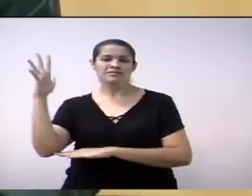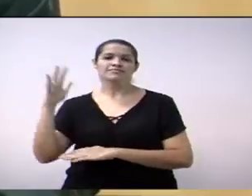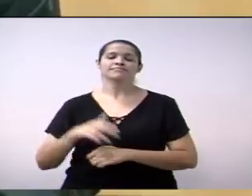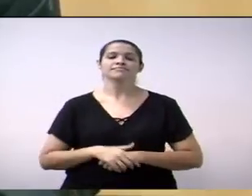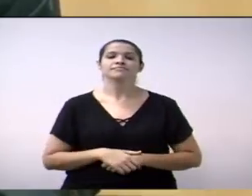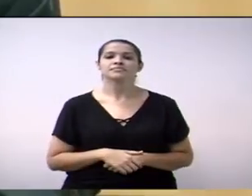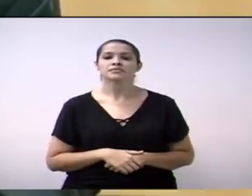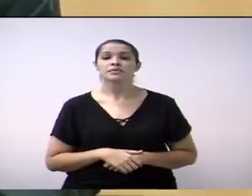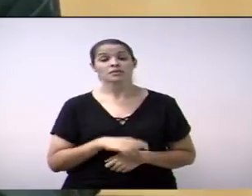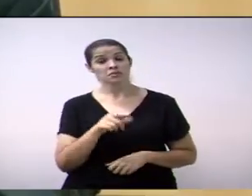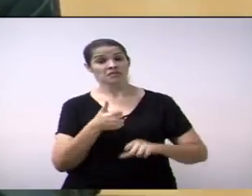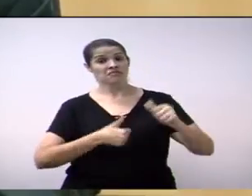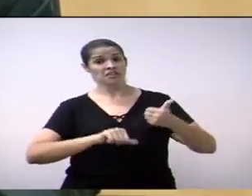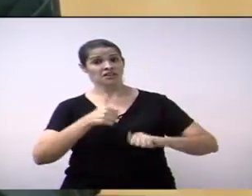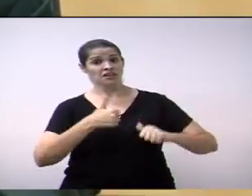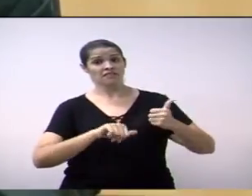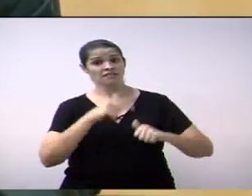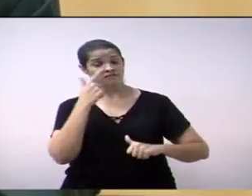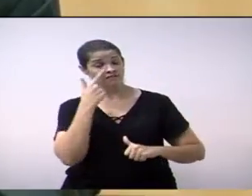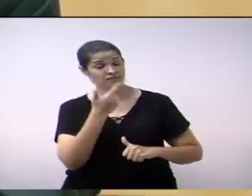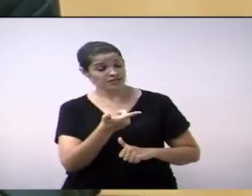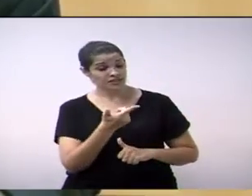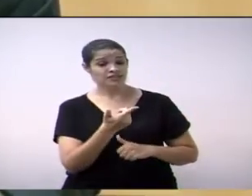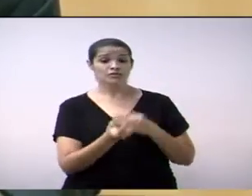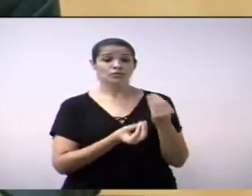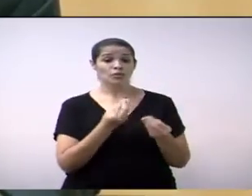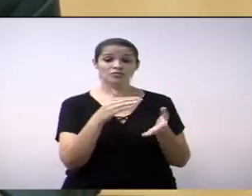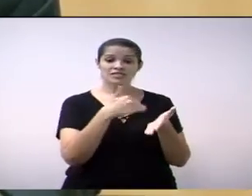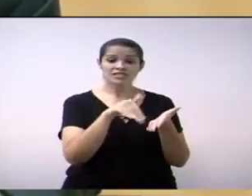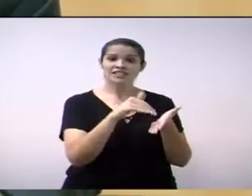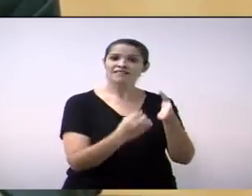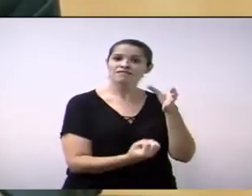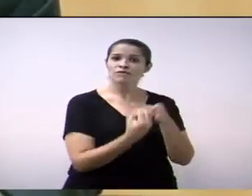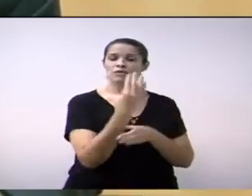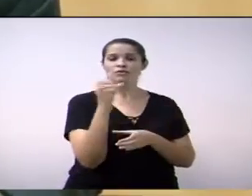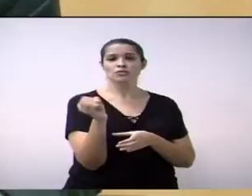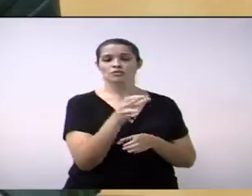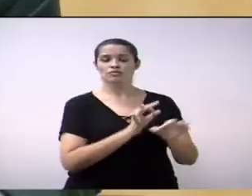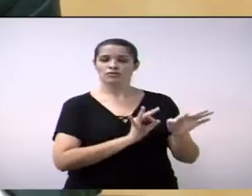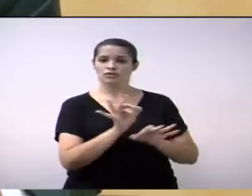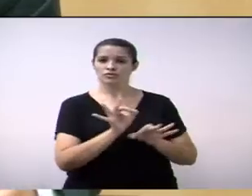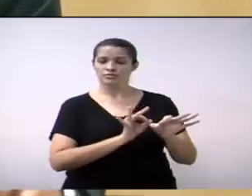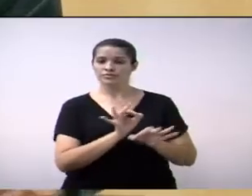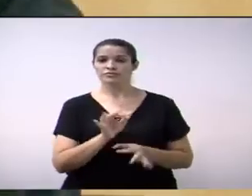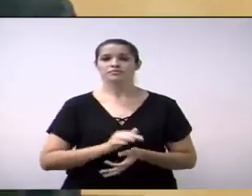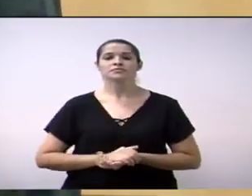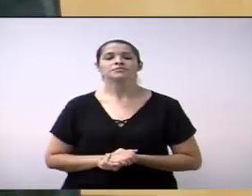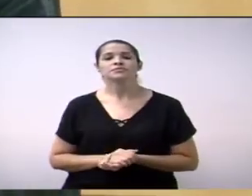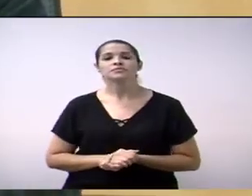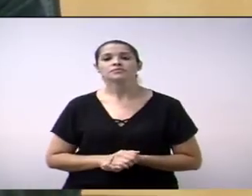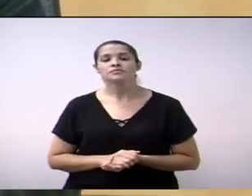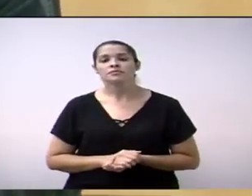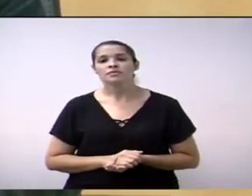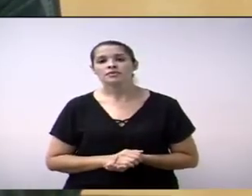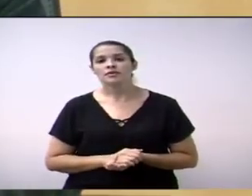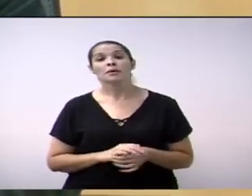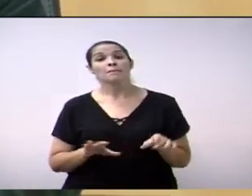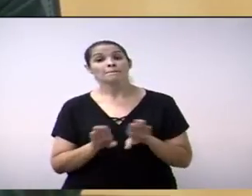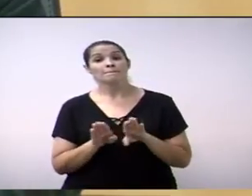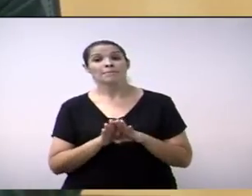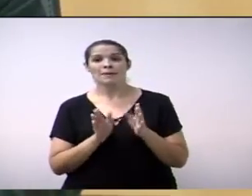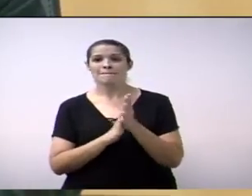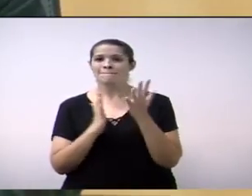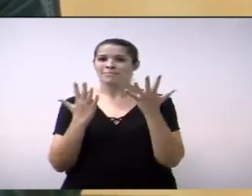ele avaliar e cuidar com bastante carinho. Também quero parabenizar todas